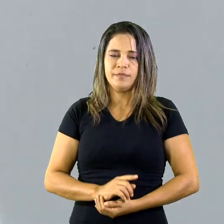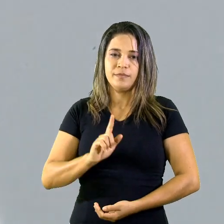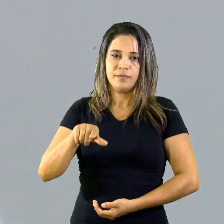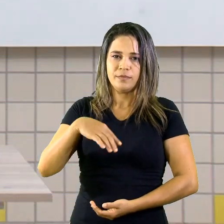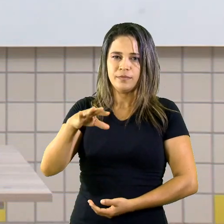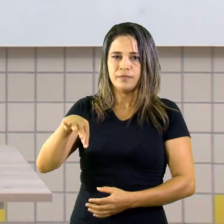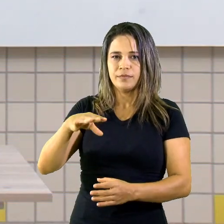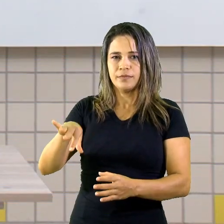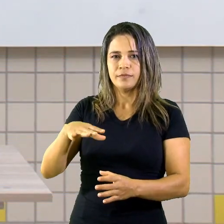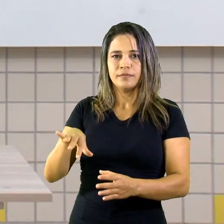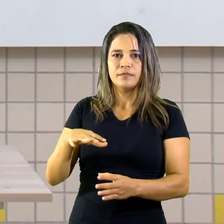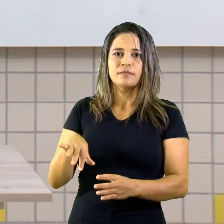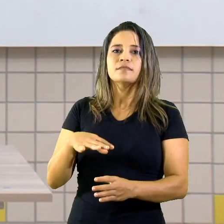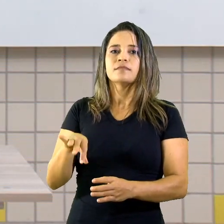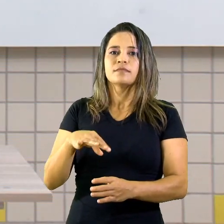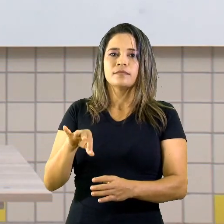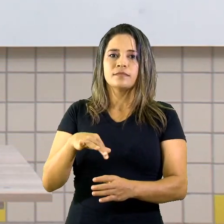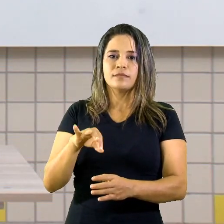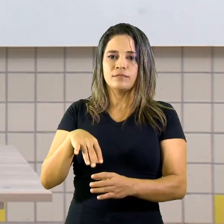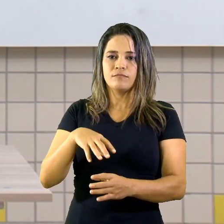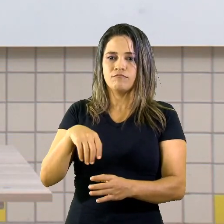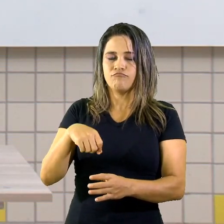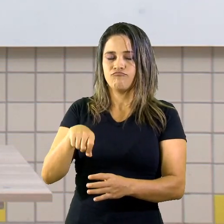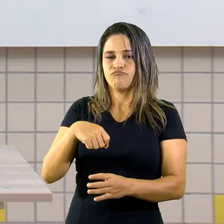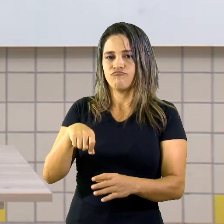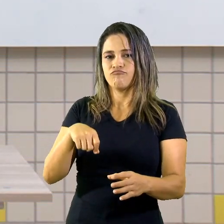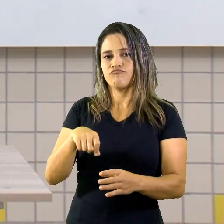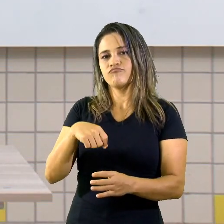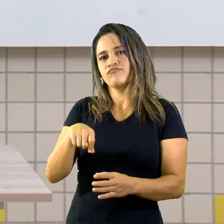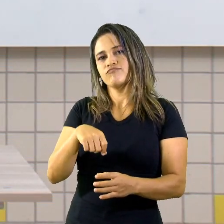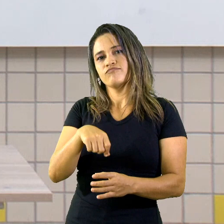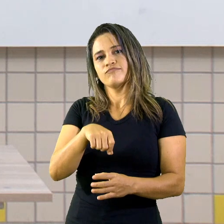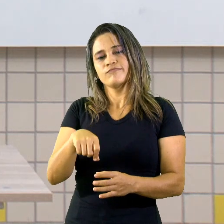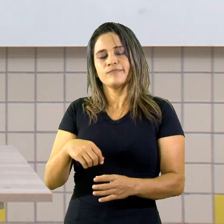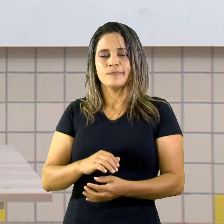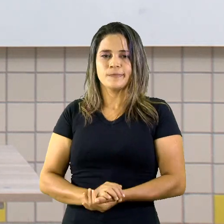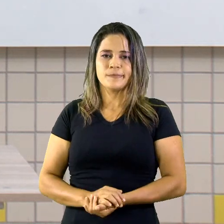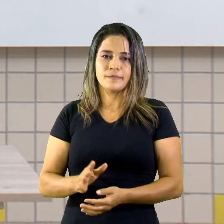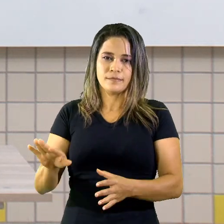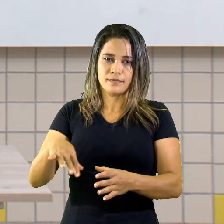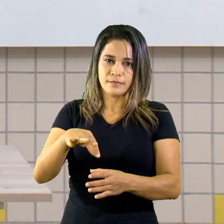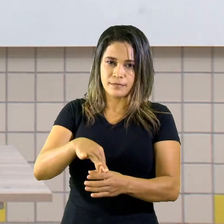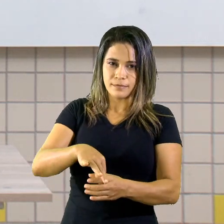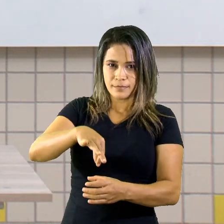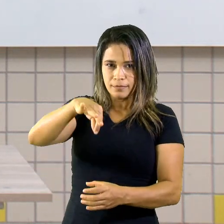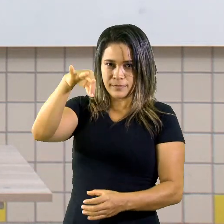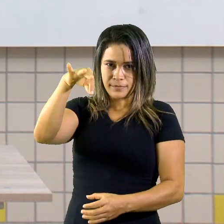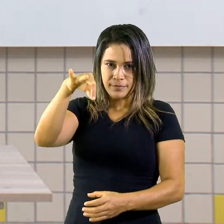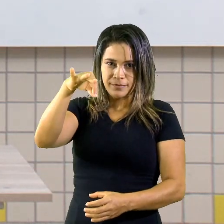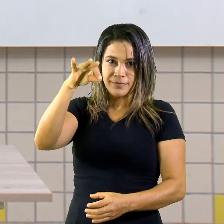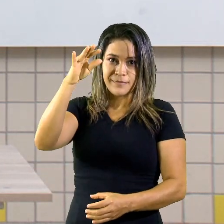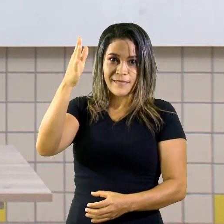sorteio, mexer bem minha sacola, e eu vou puxar e...